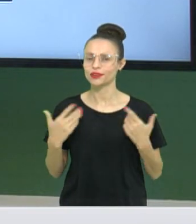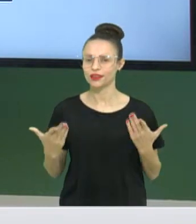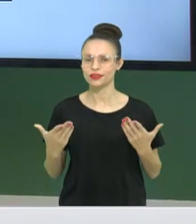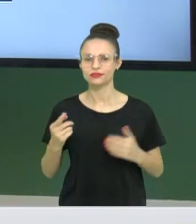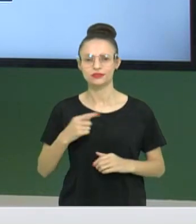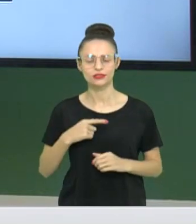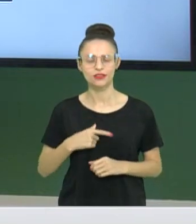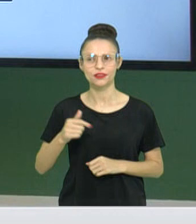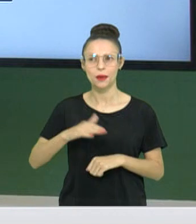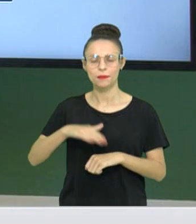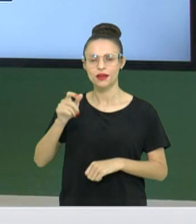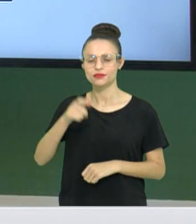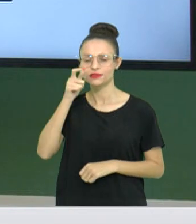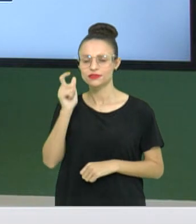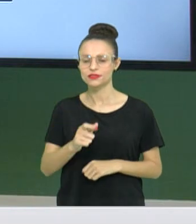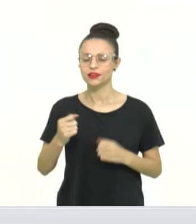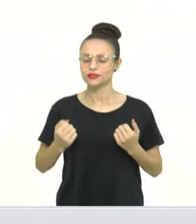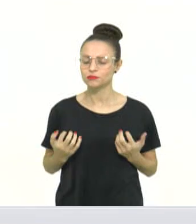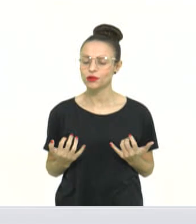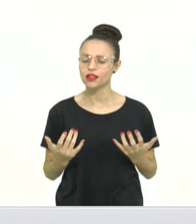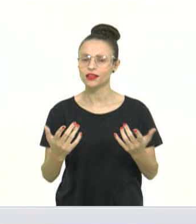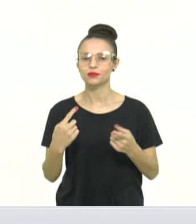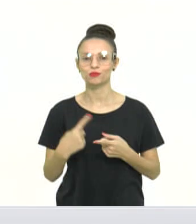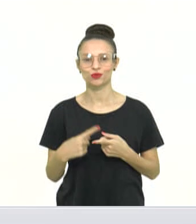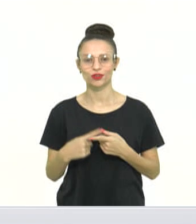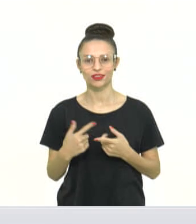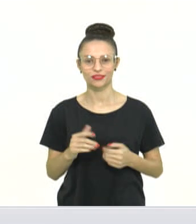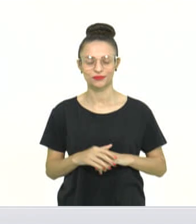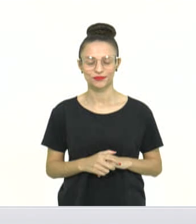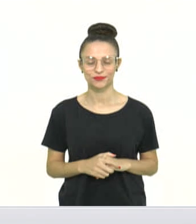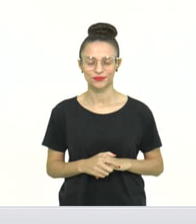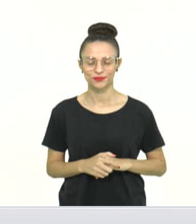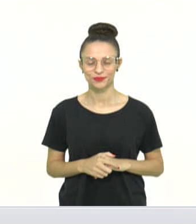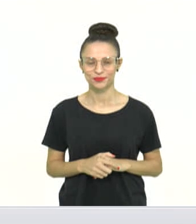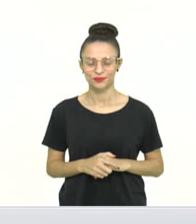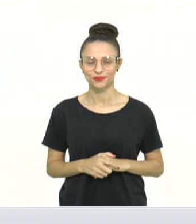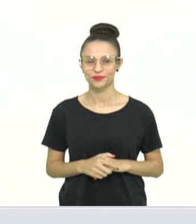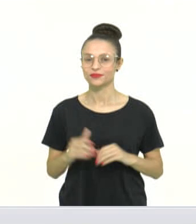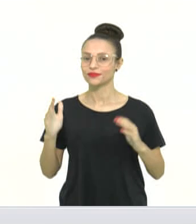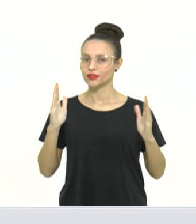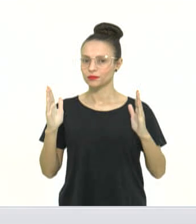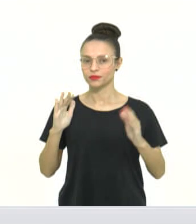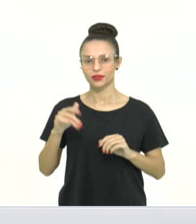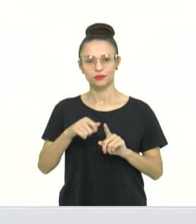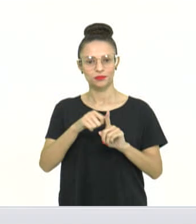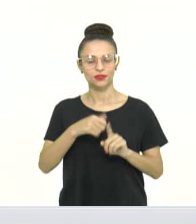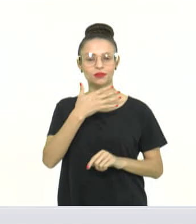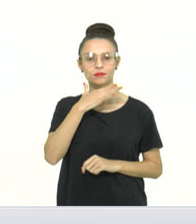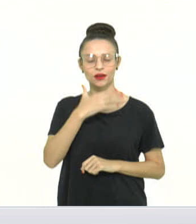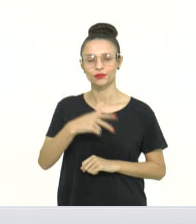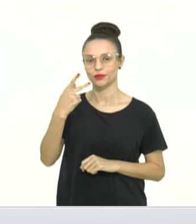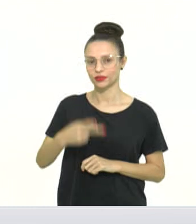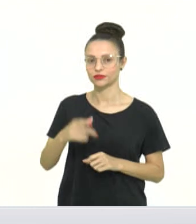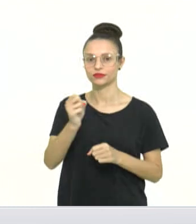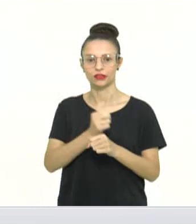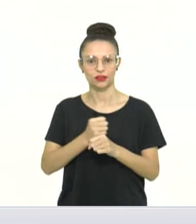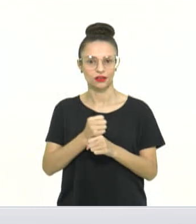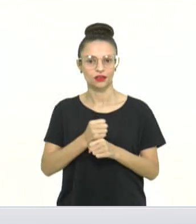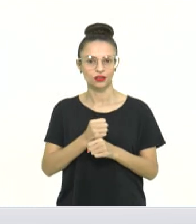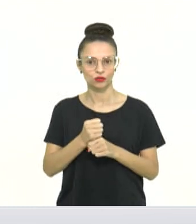maior interesse pelas plantas? Agora vamos lá. Em meados de março deste ano,